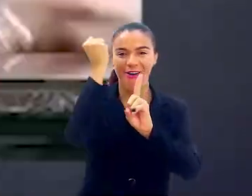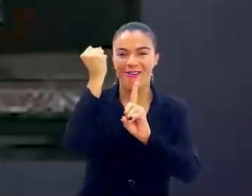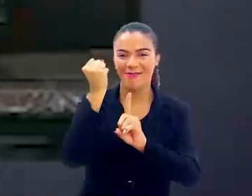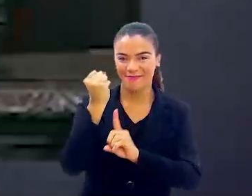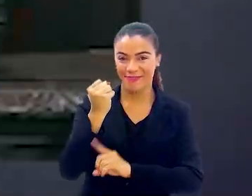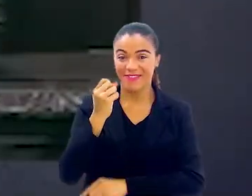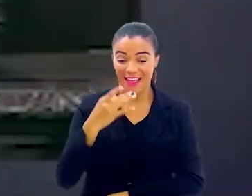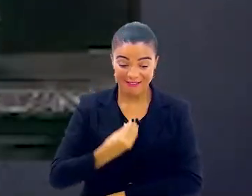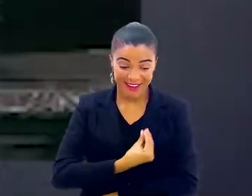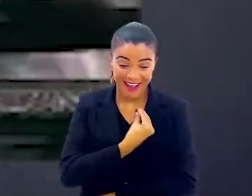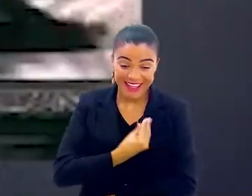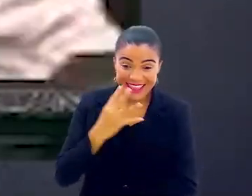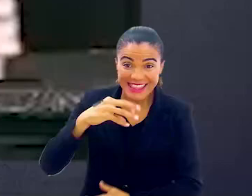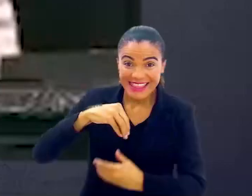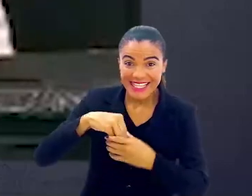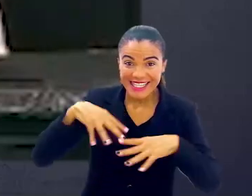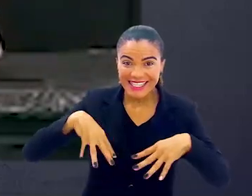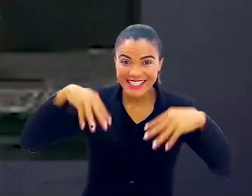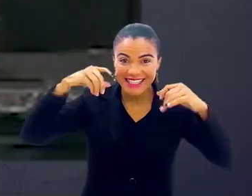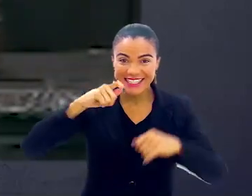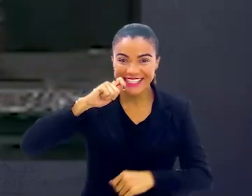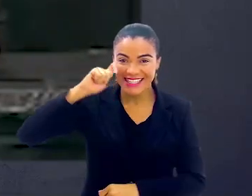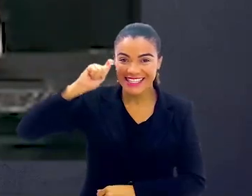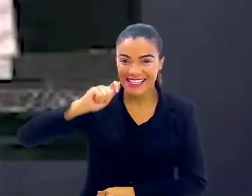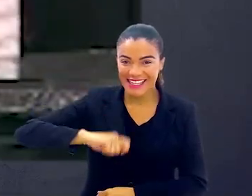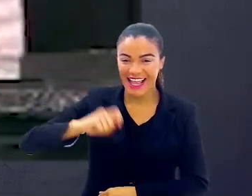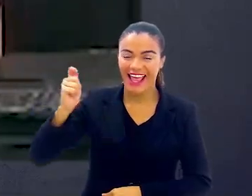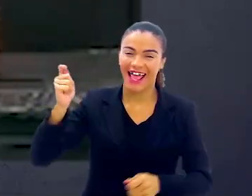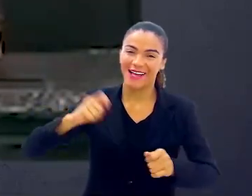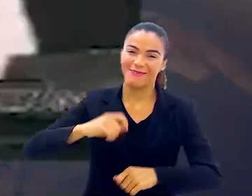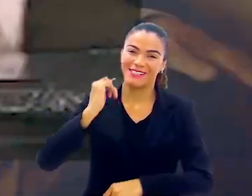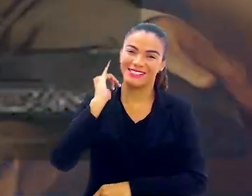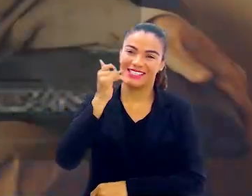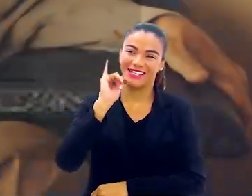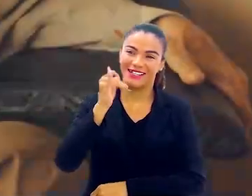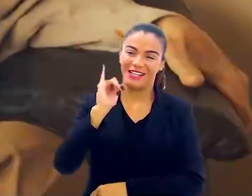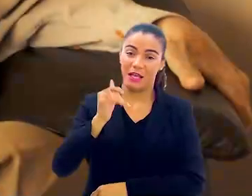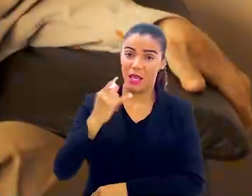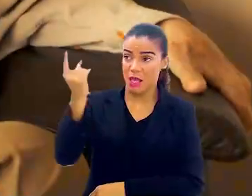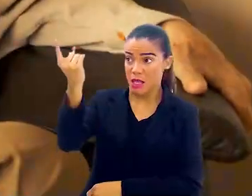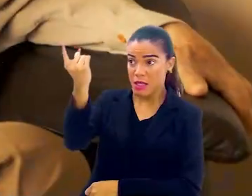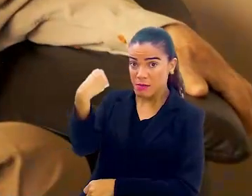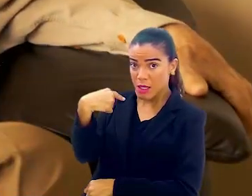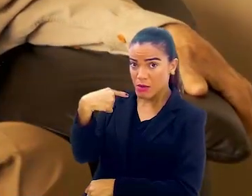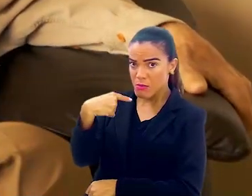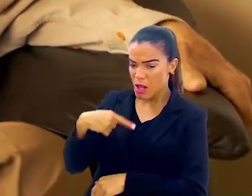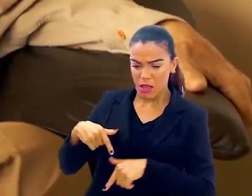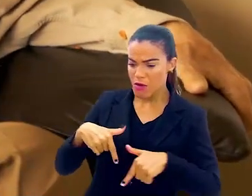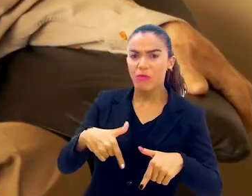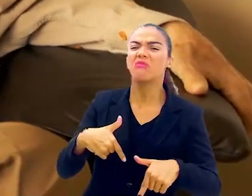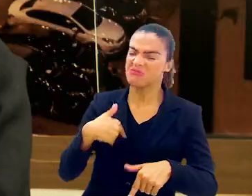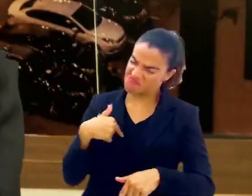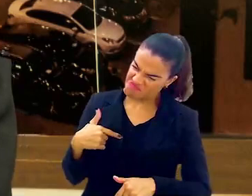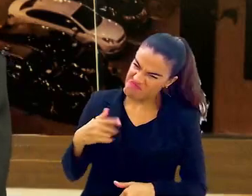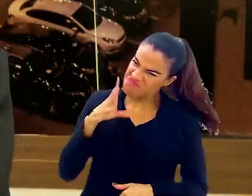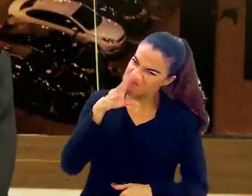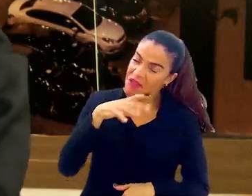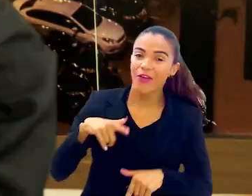trabalhou ou estava dentro do Tiradentes é capaz de contar. E tinha ordem para não fazer isso, mas fiz.